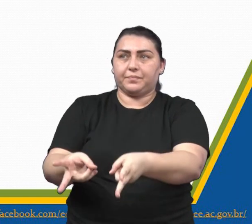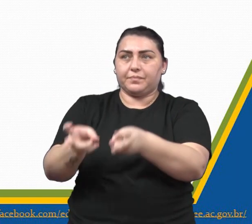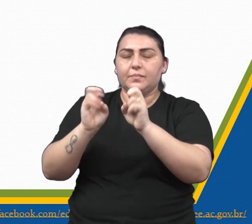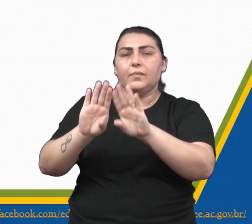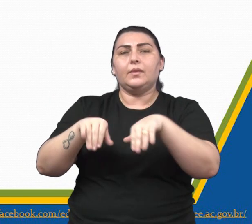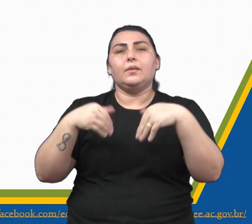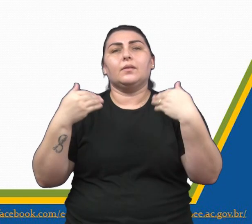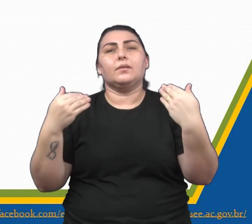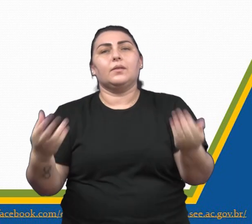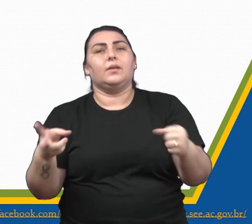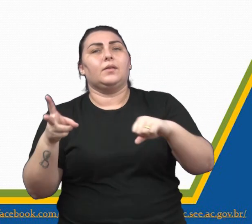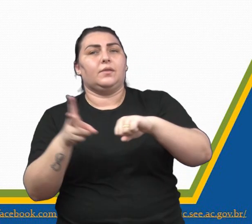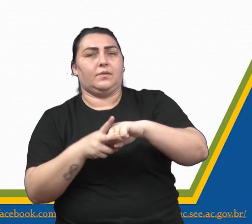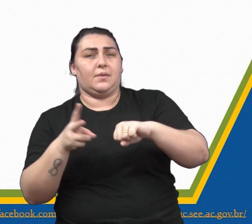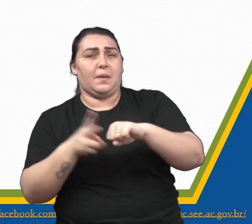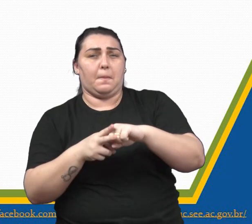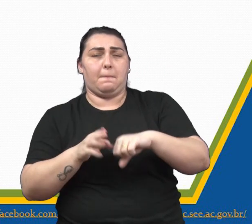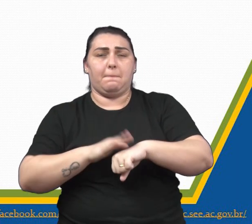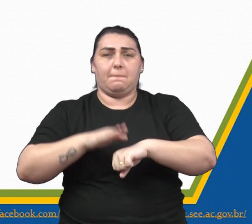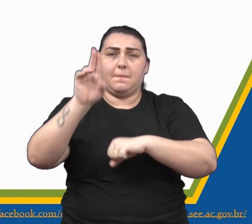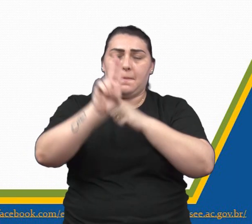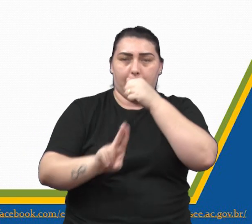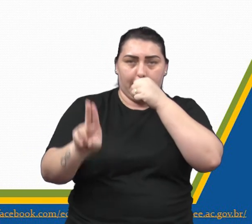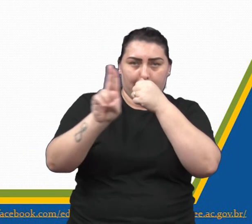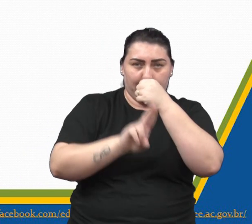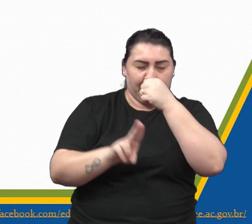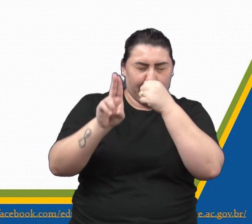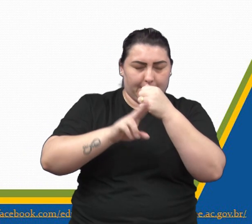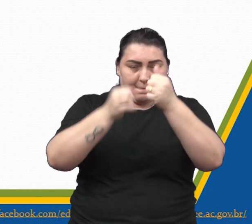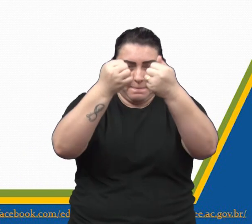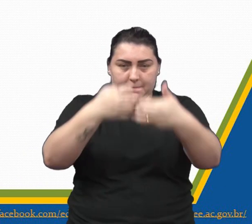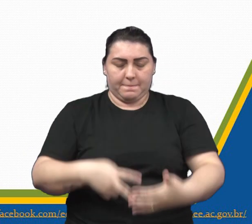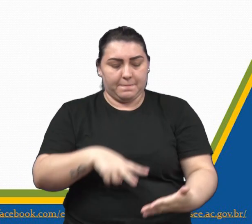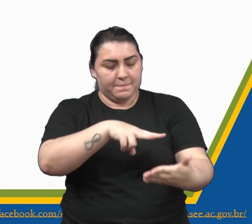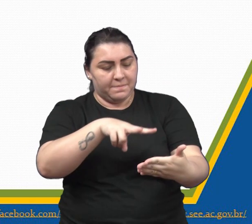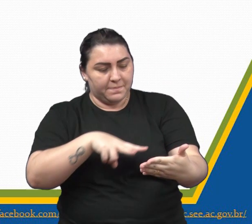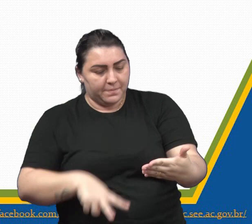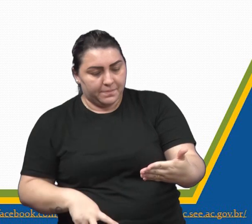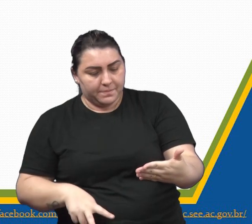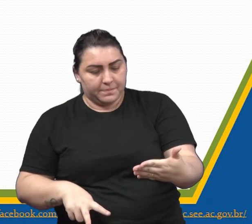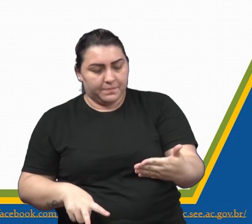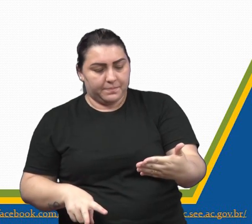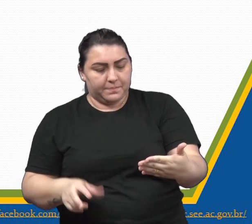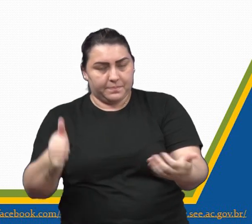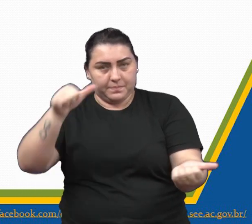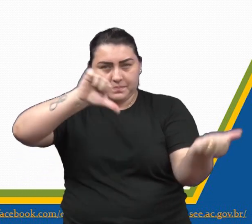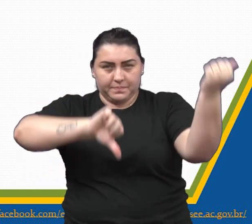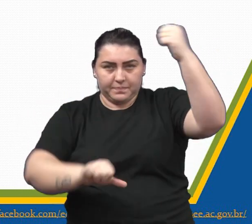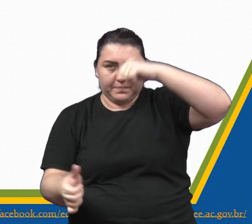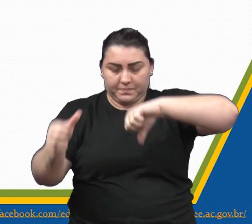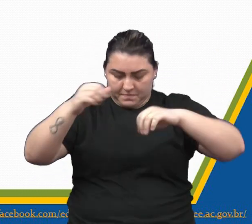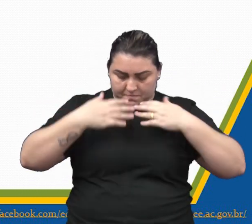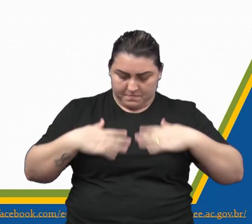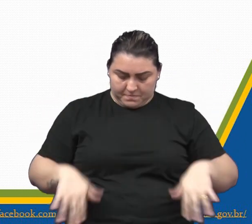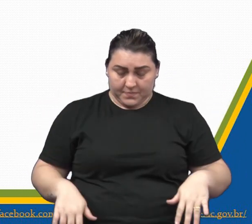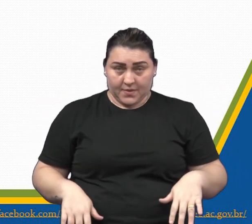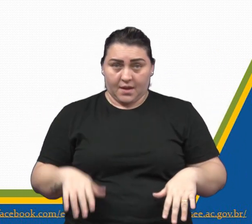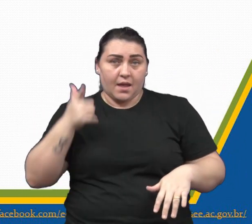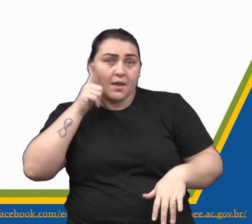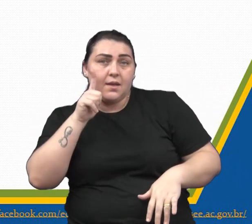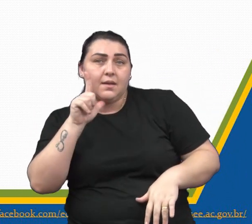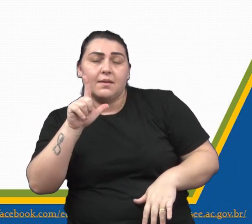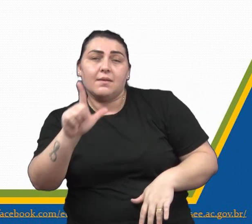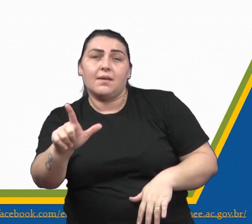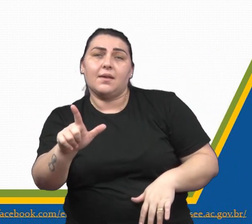qual é o tempo verbal mais utilizado no relato que lemos? Vamos verificar em alguns exemplos do texto?